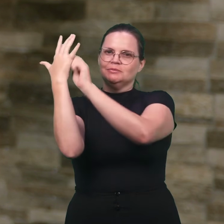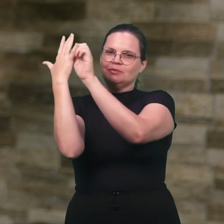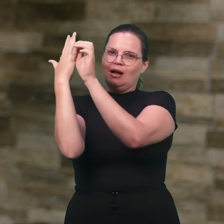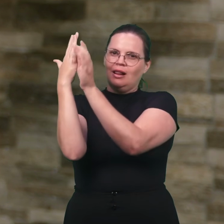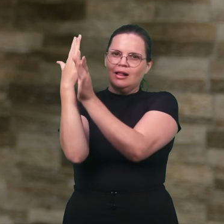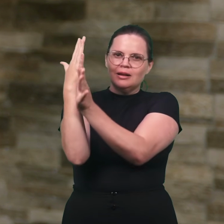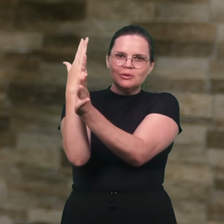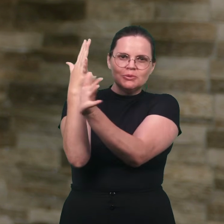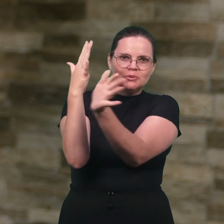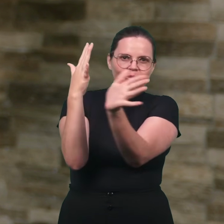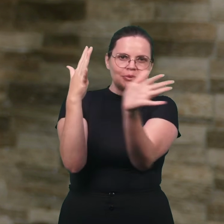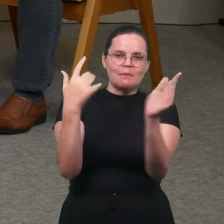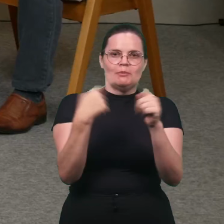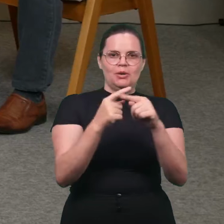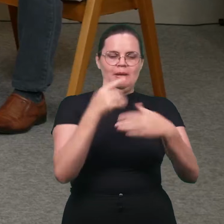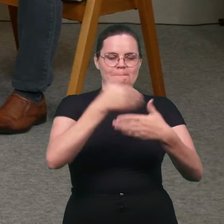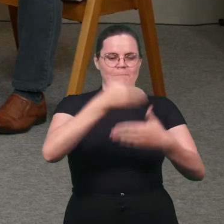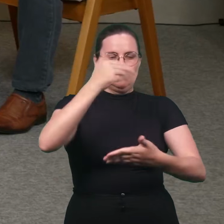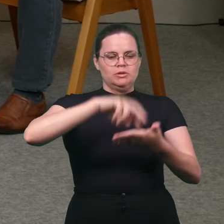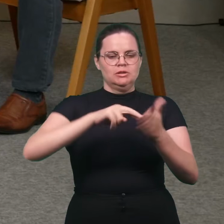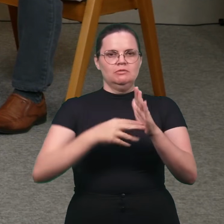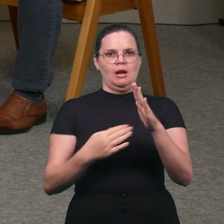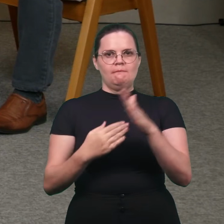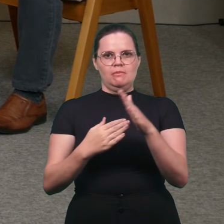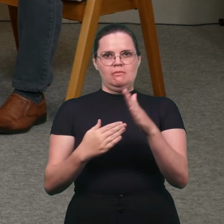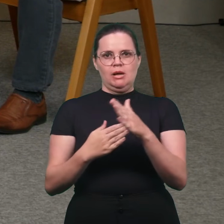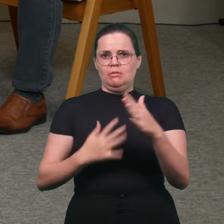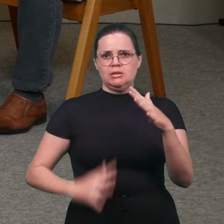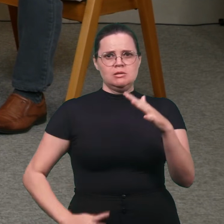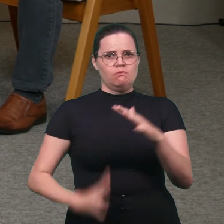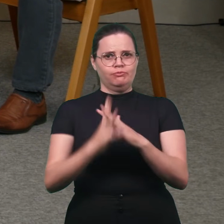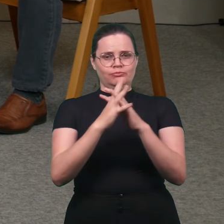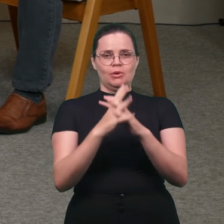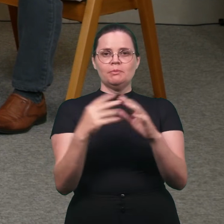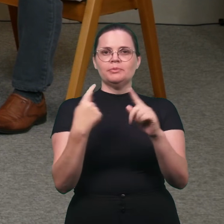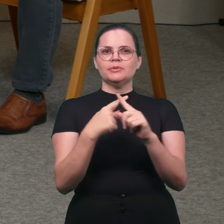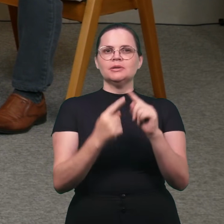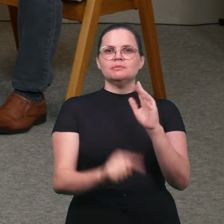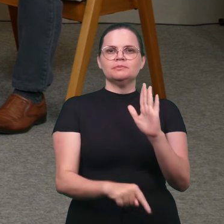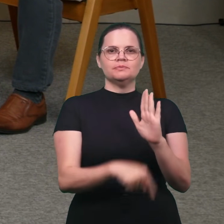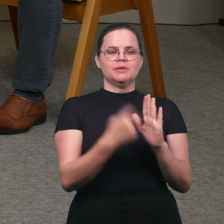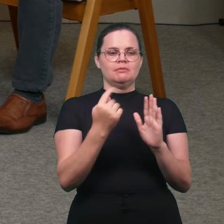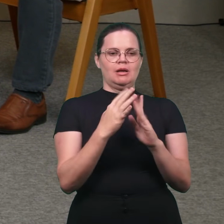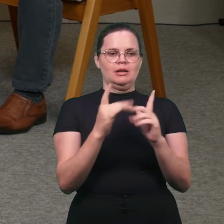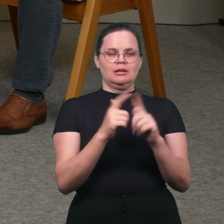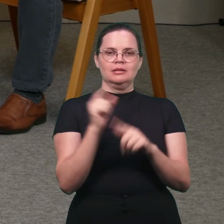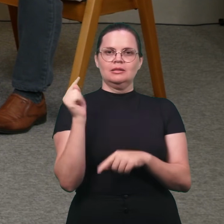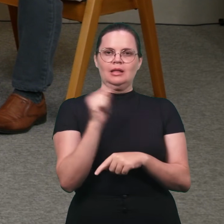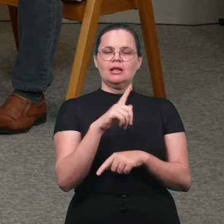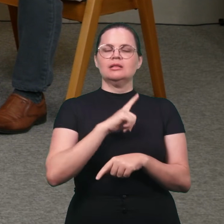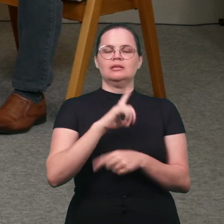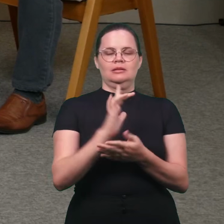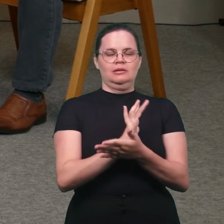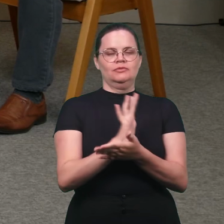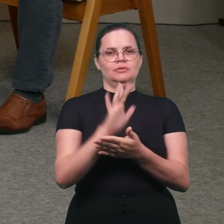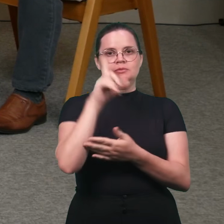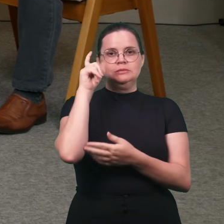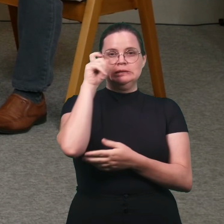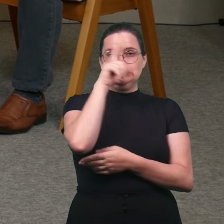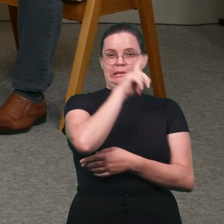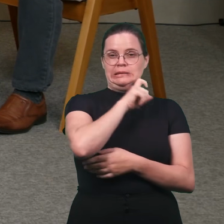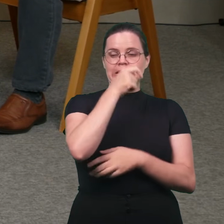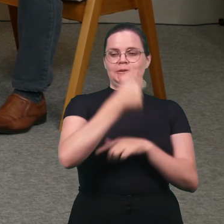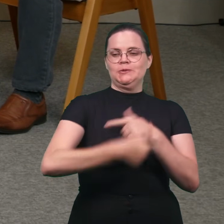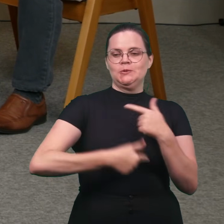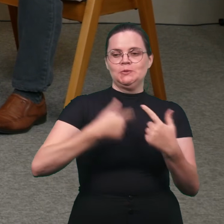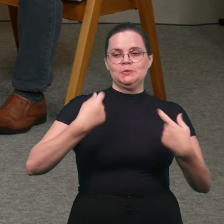algumas barreiras. E o primeiro templo deles lá, eles tiveram, assim, algumas batalhas